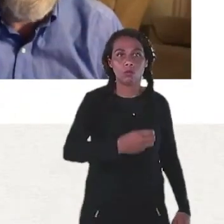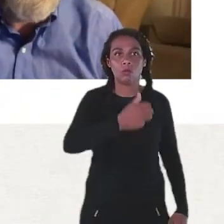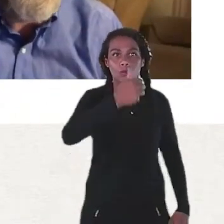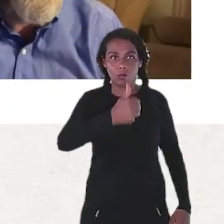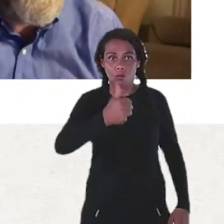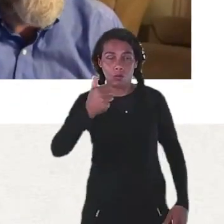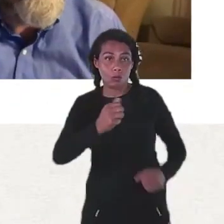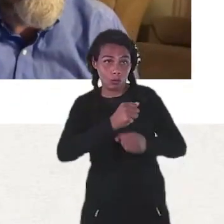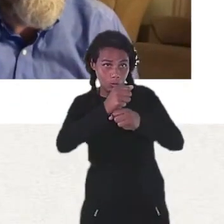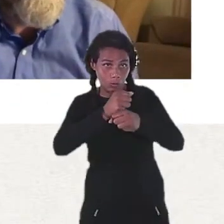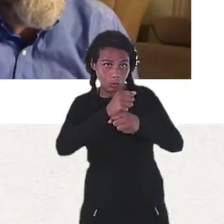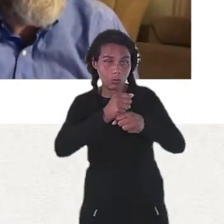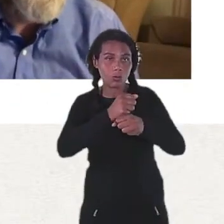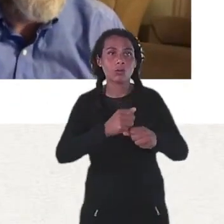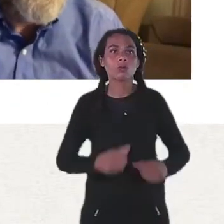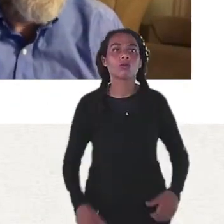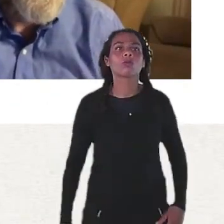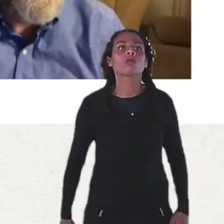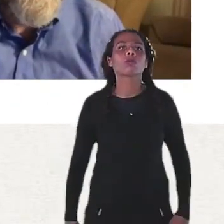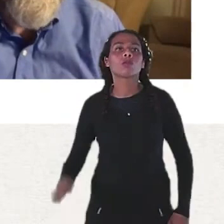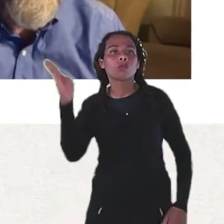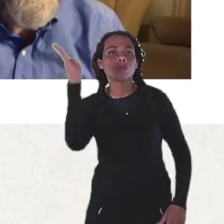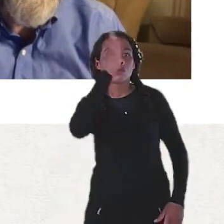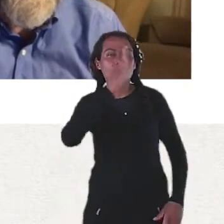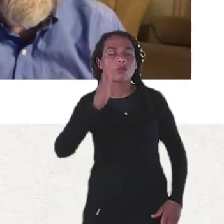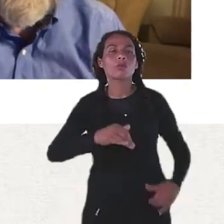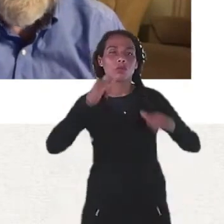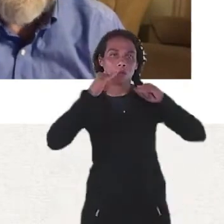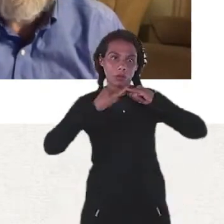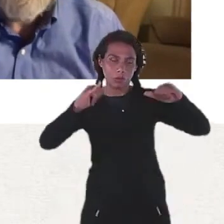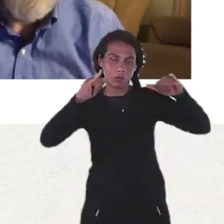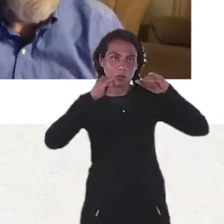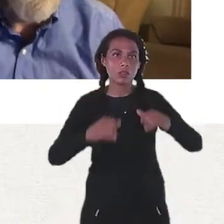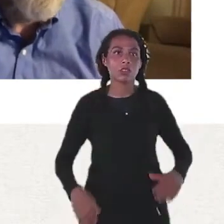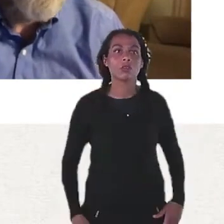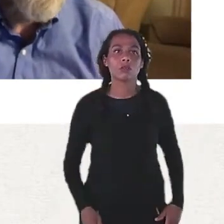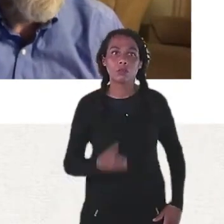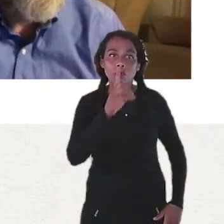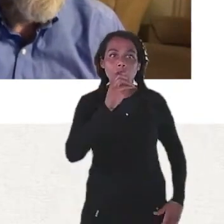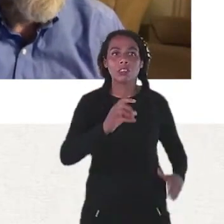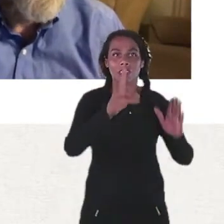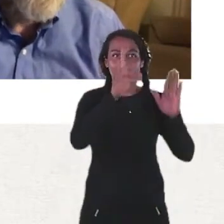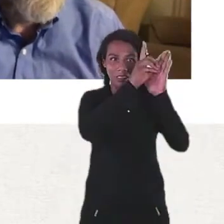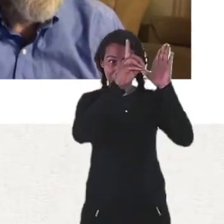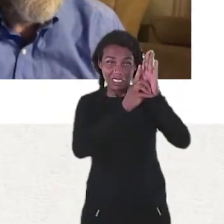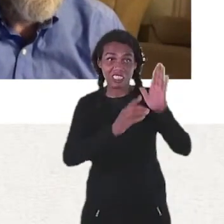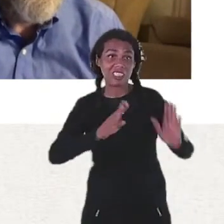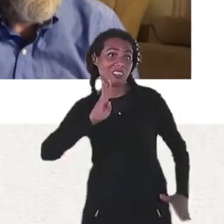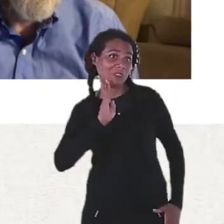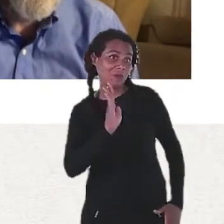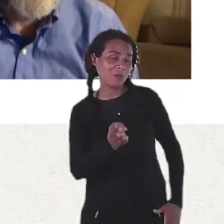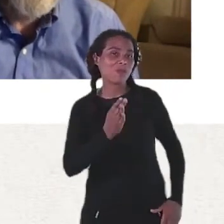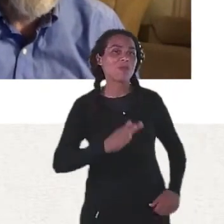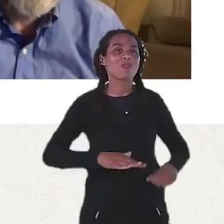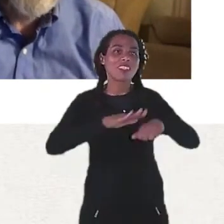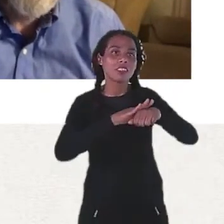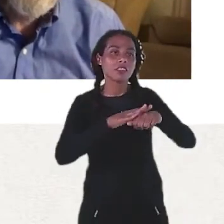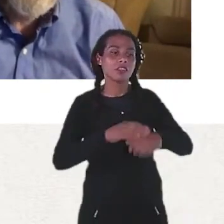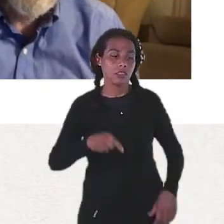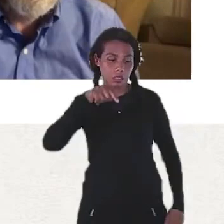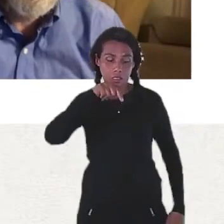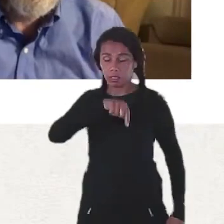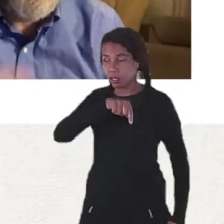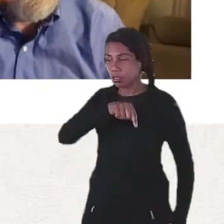Eu foi primeiramente lançado aqui no Brasil, né? O neurocientista e escritor Miguel Nicoleles está sentado em uma sala de